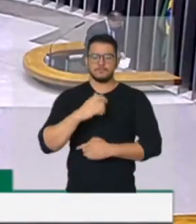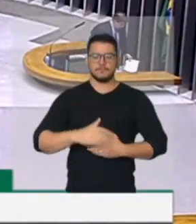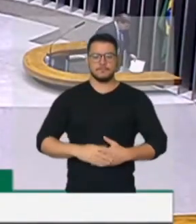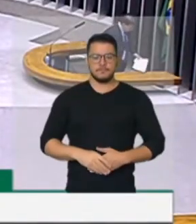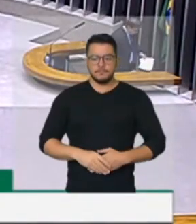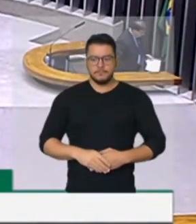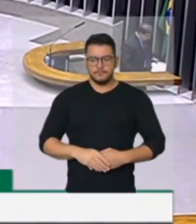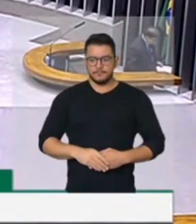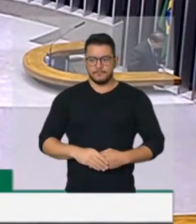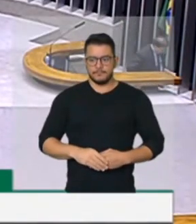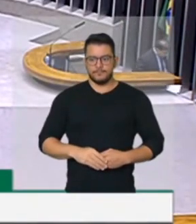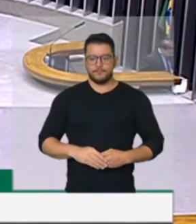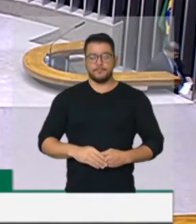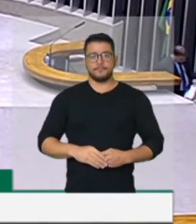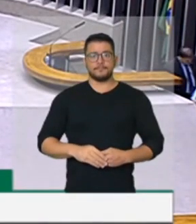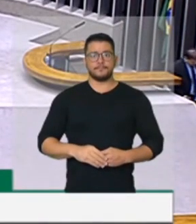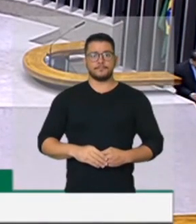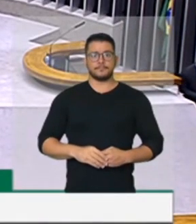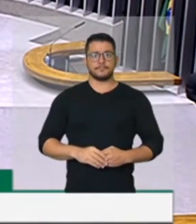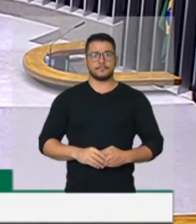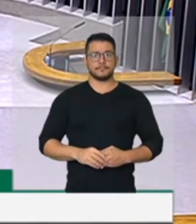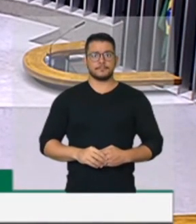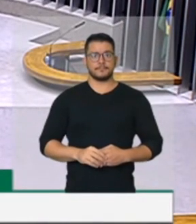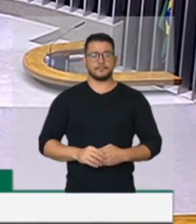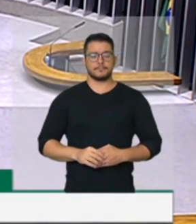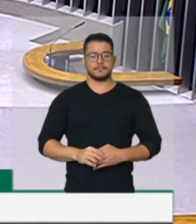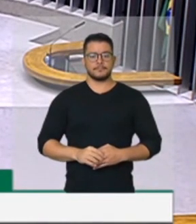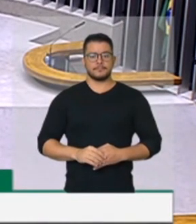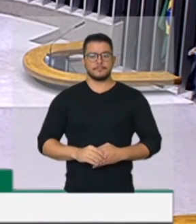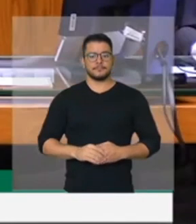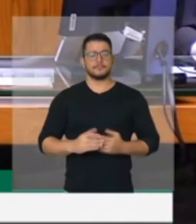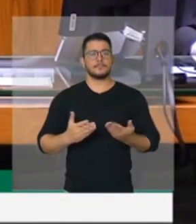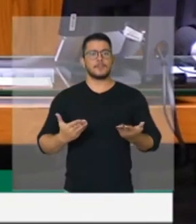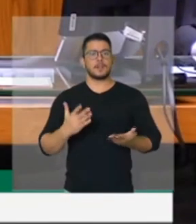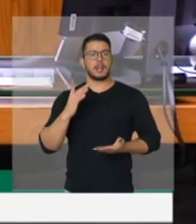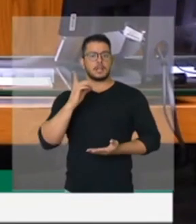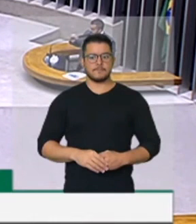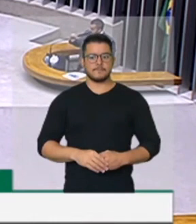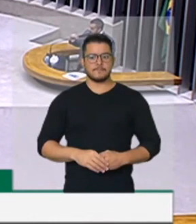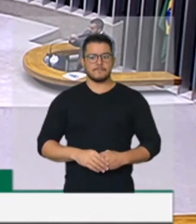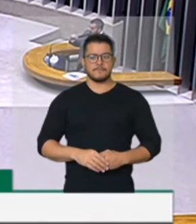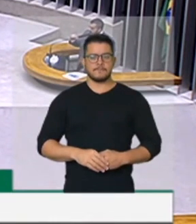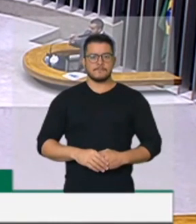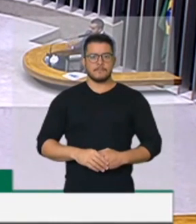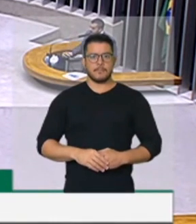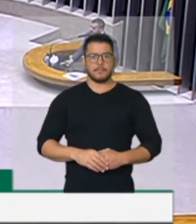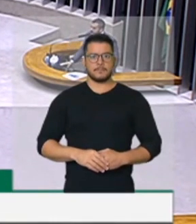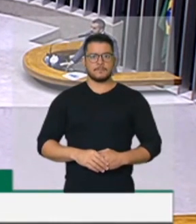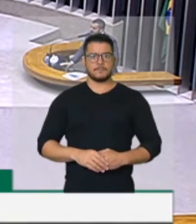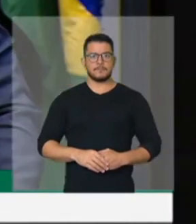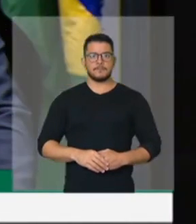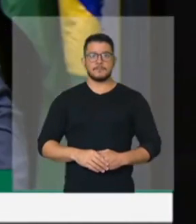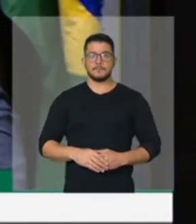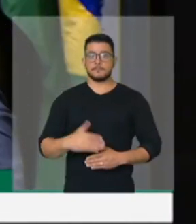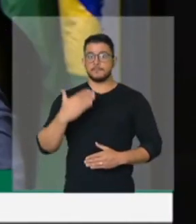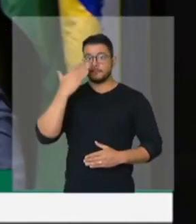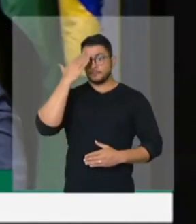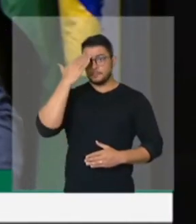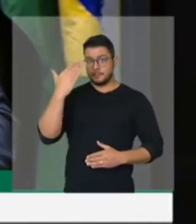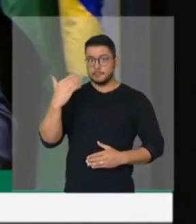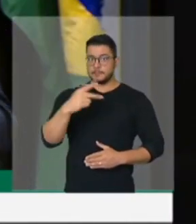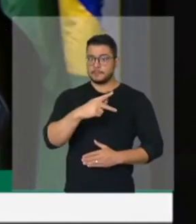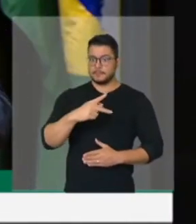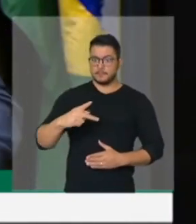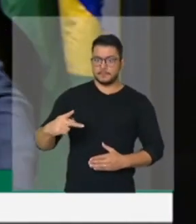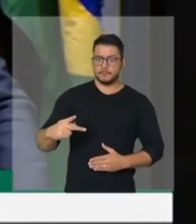E obrigada por tá aconselho a palavra ao deputado Carlos Jordy da Tribuna Obrigado o senhor presidente queria